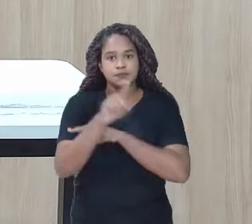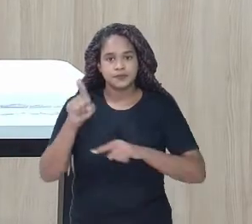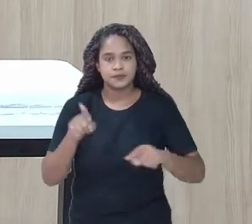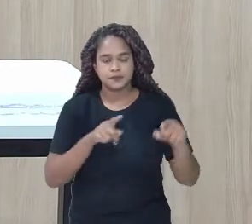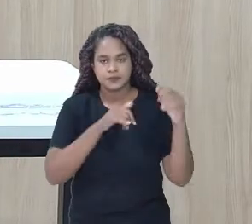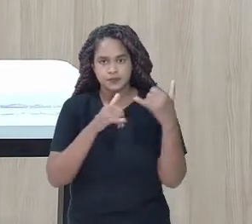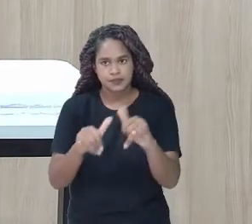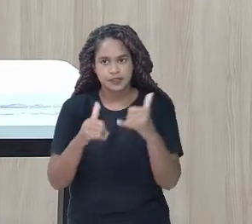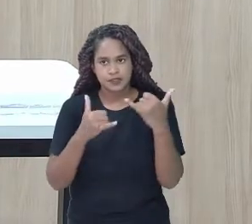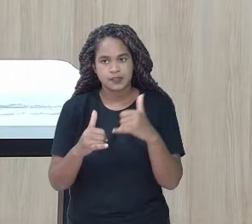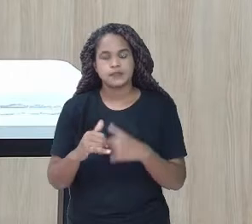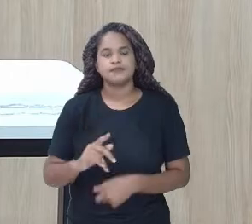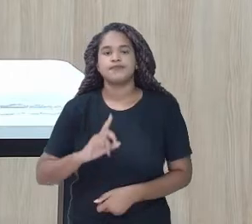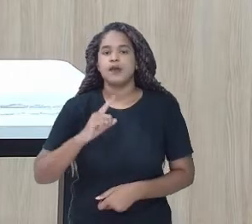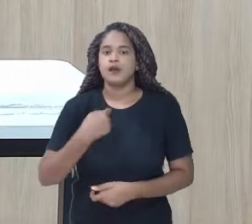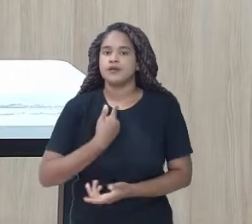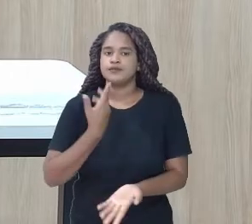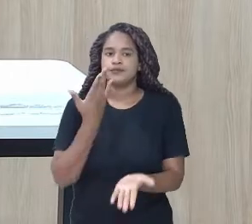né? Nós vimos